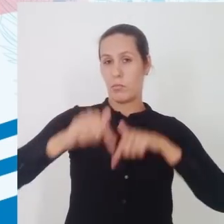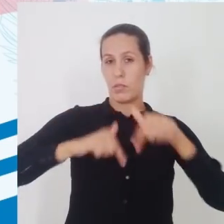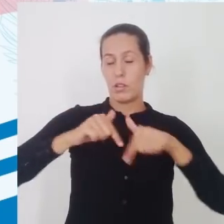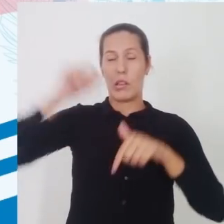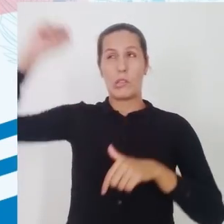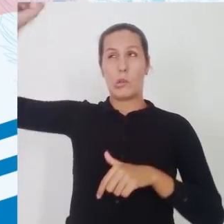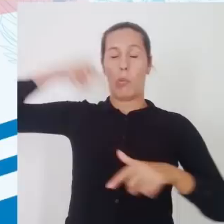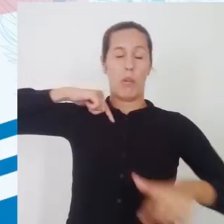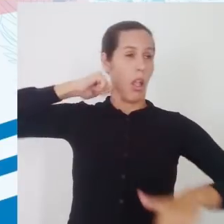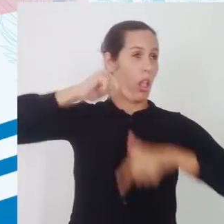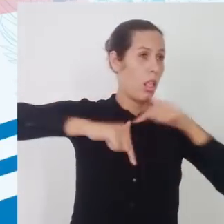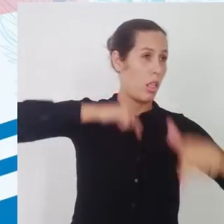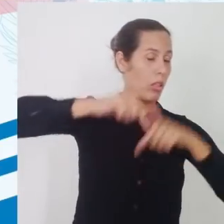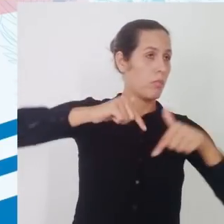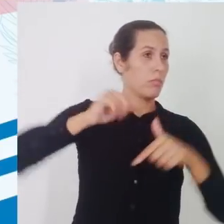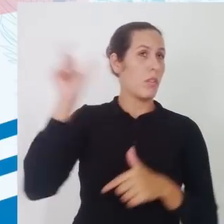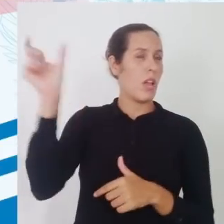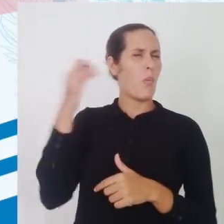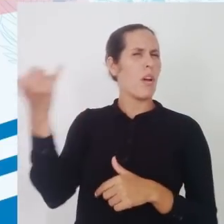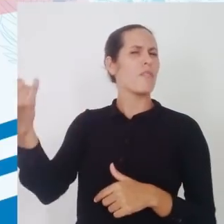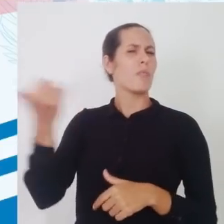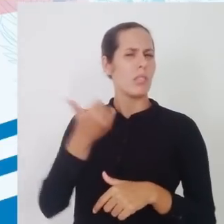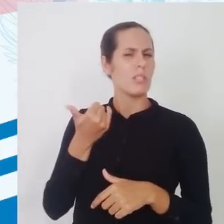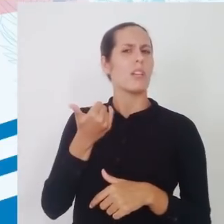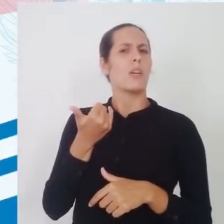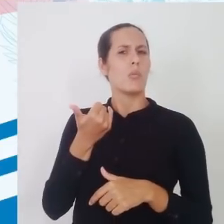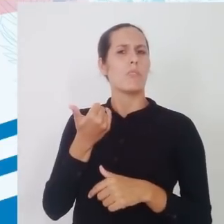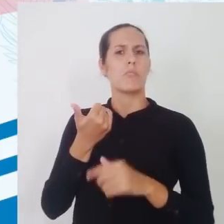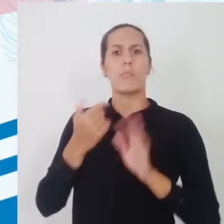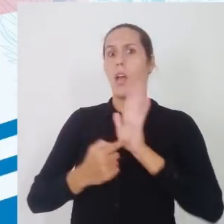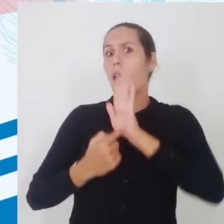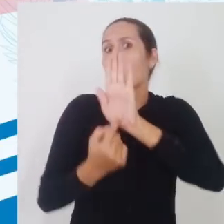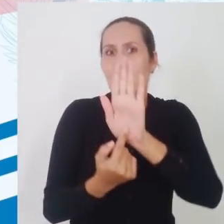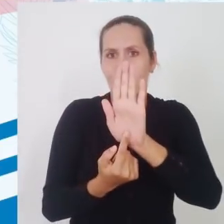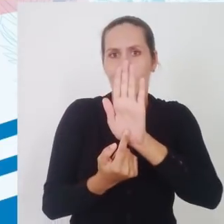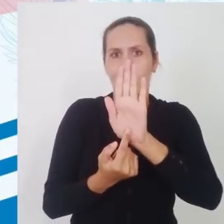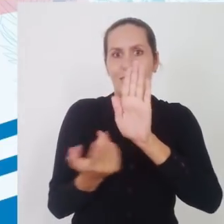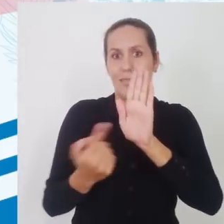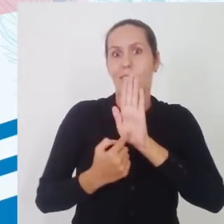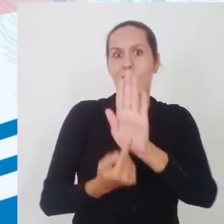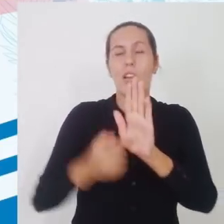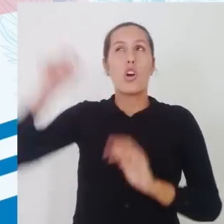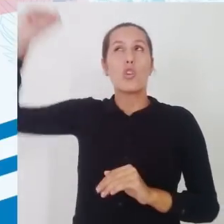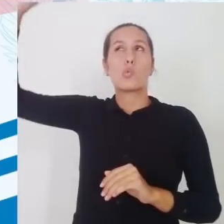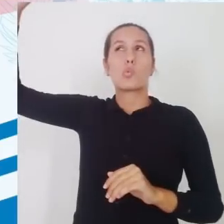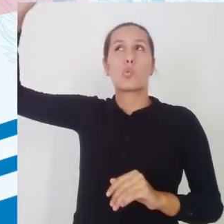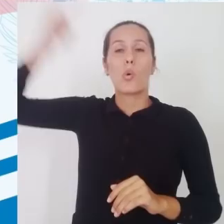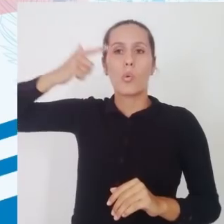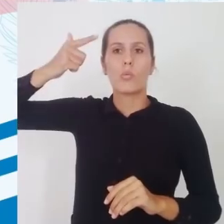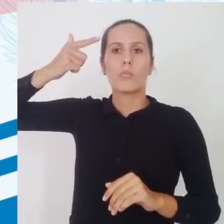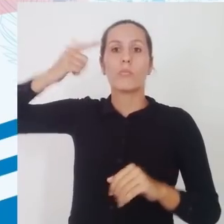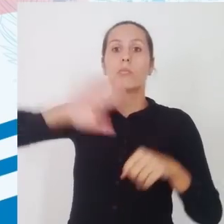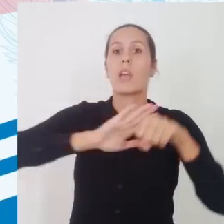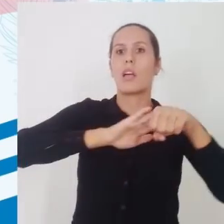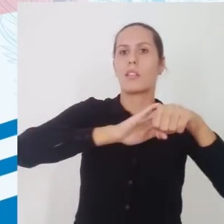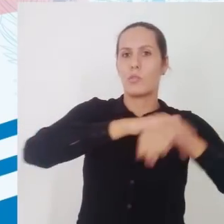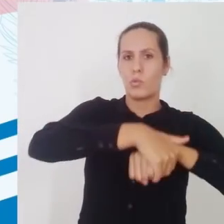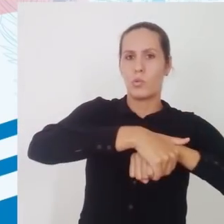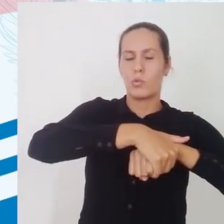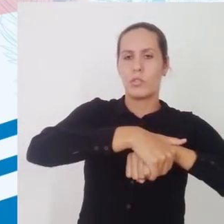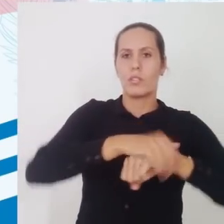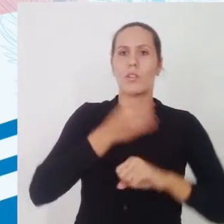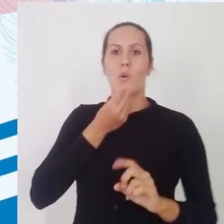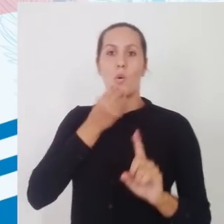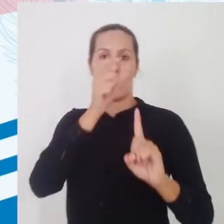trabalhar tanto com um sol desses é uma informação, na verdade, explícita que ele usou depois. O sol e